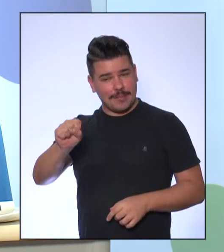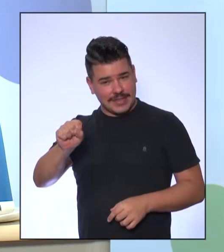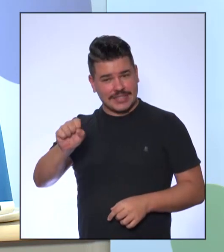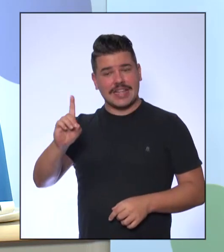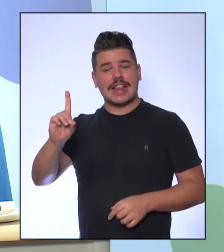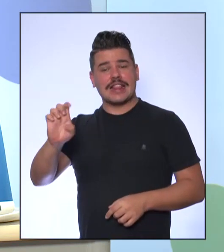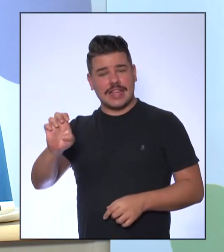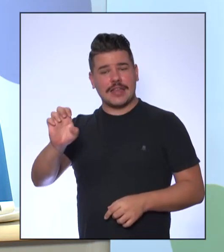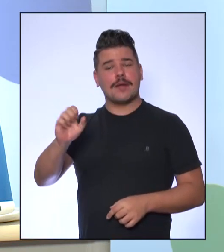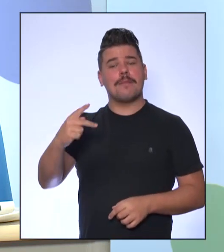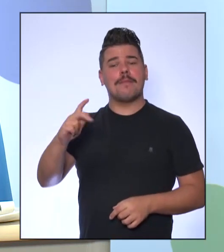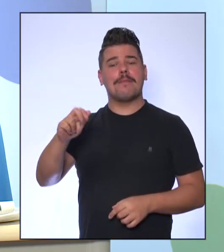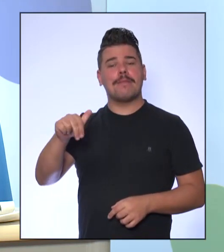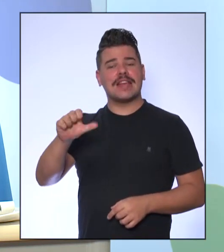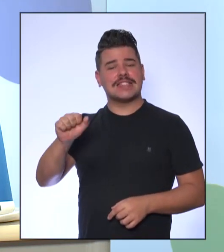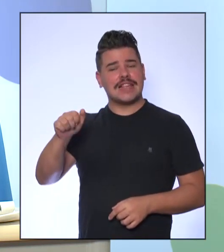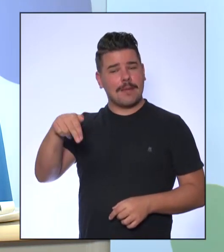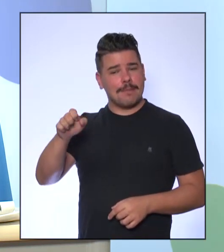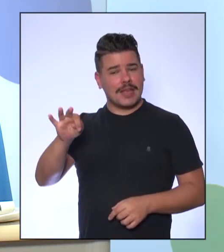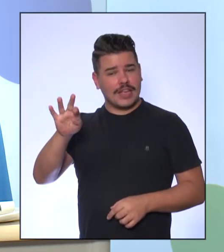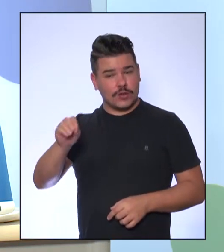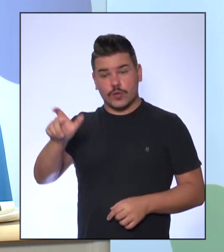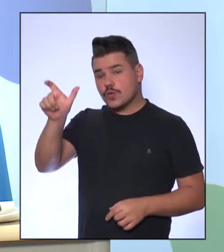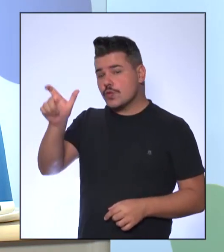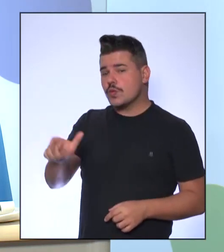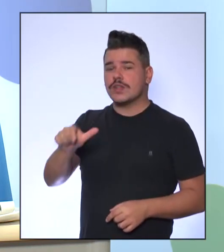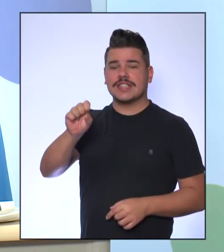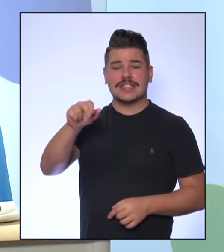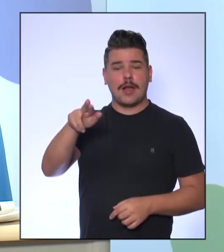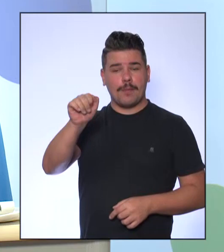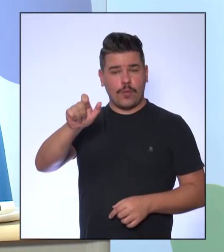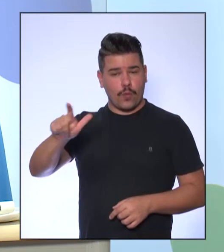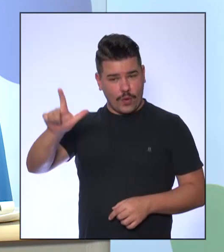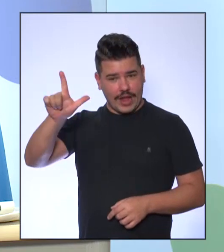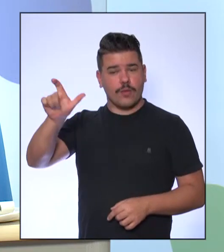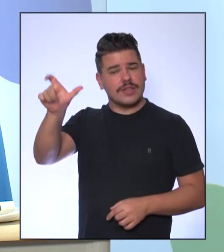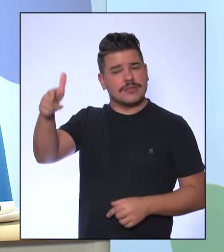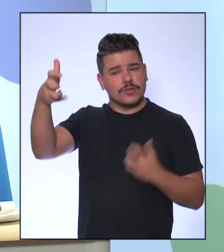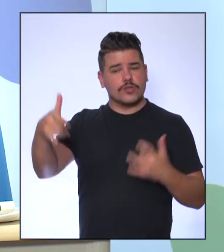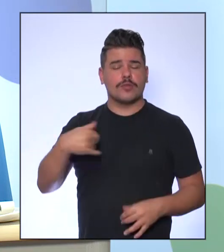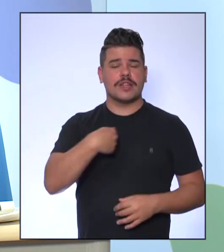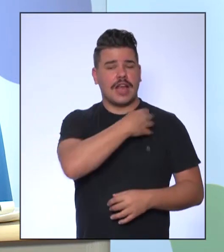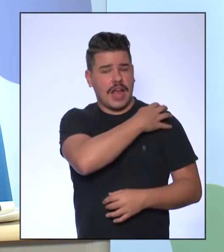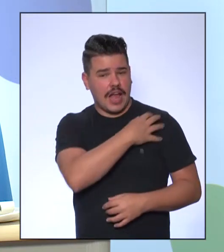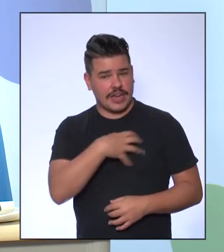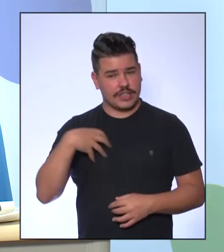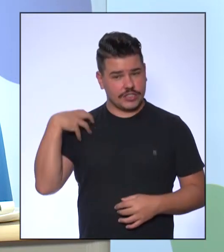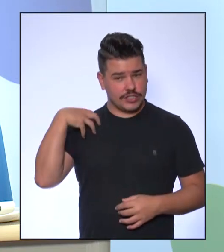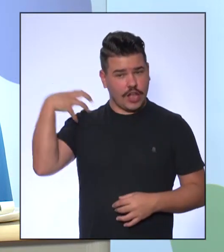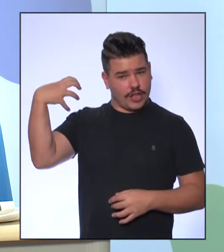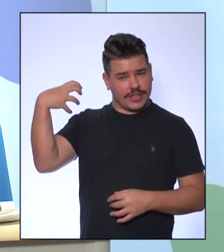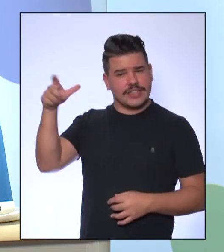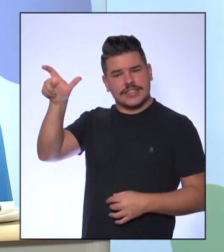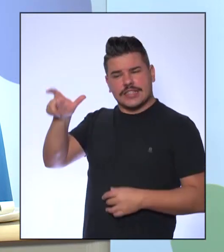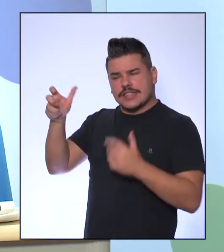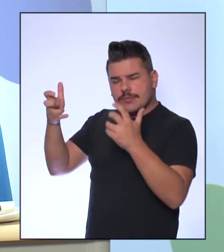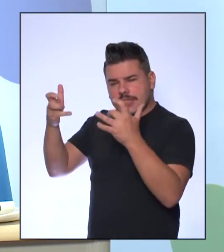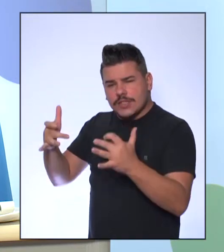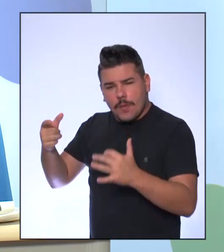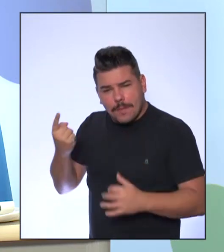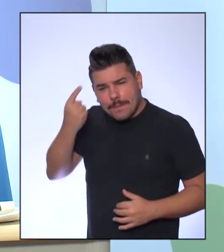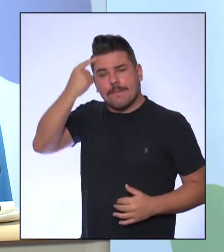falou Aristóteles. O Aristóteles é um exemplo, a obra do Aristóteles é um exemplo sobre sistema de pensamento.